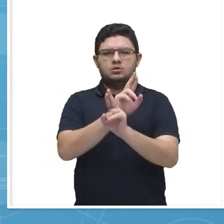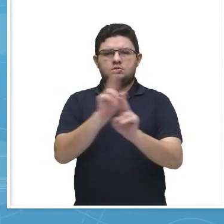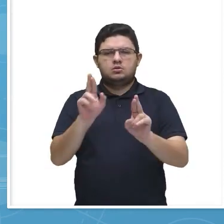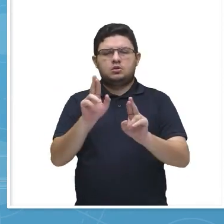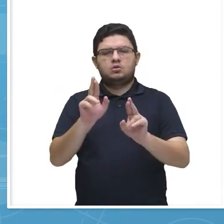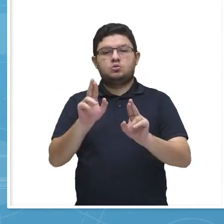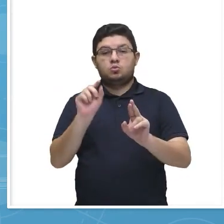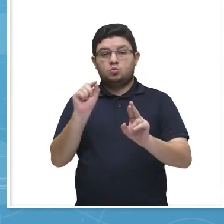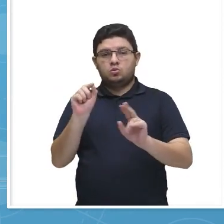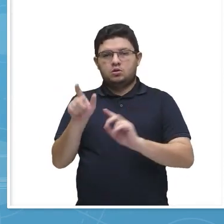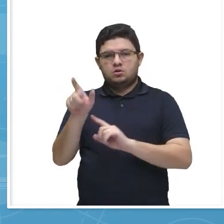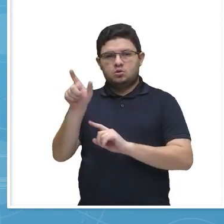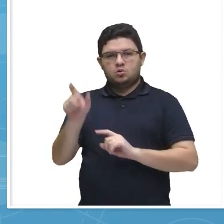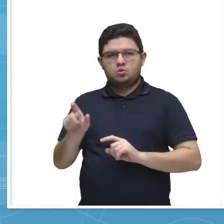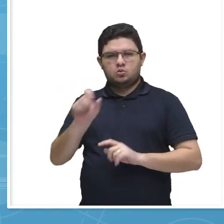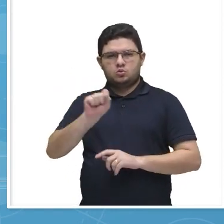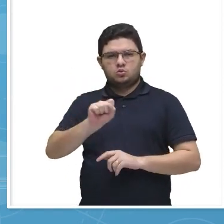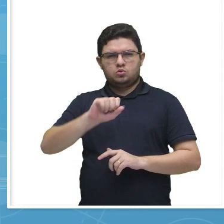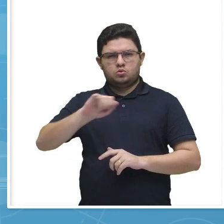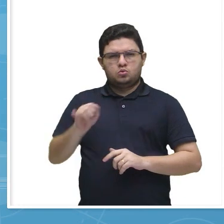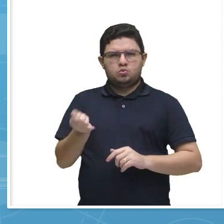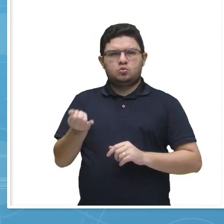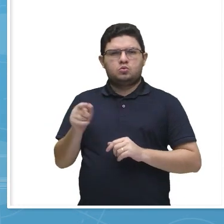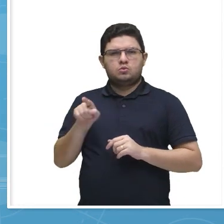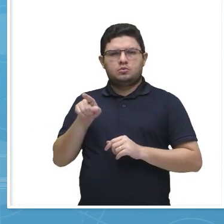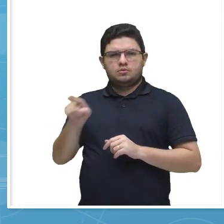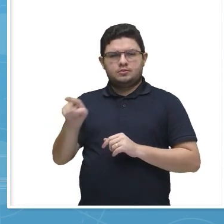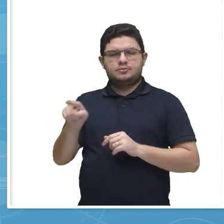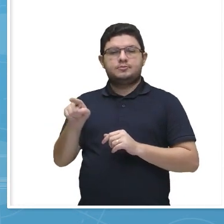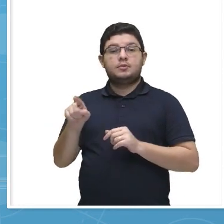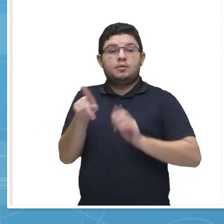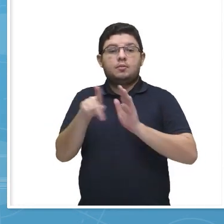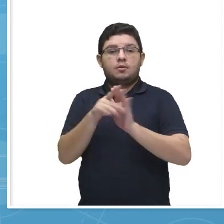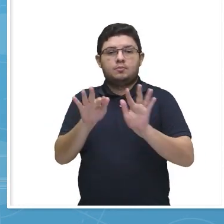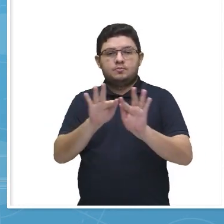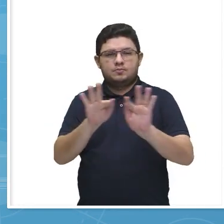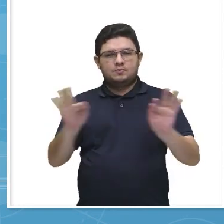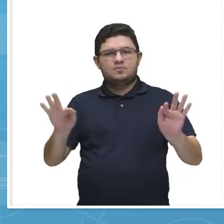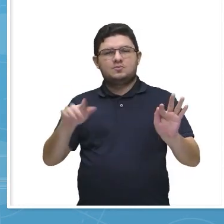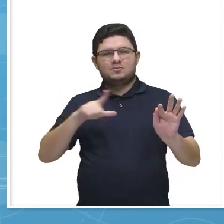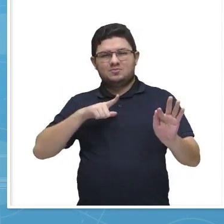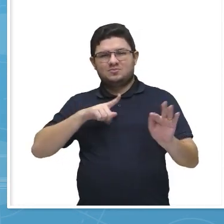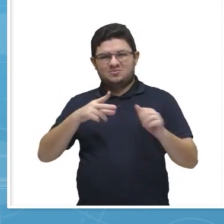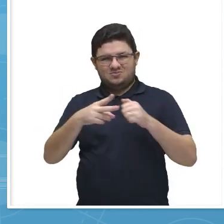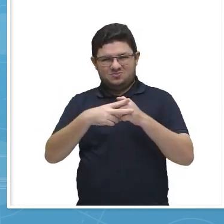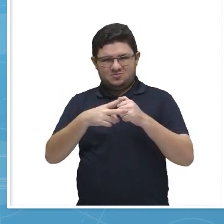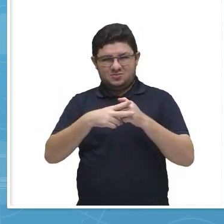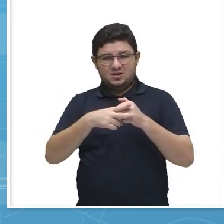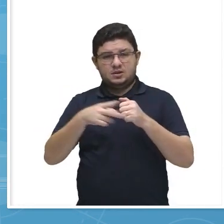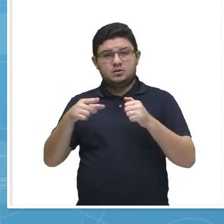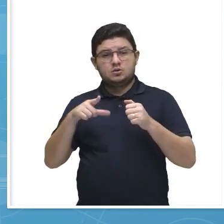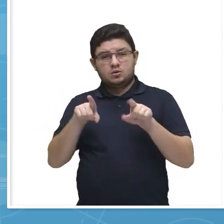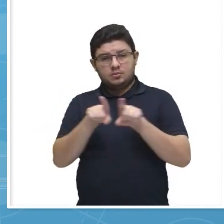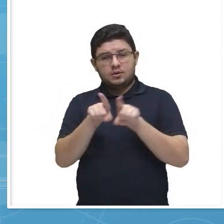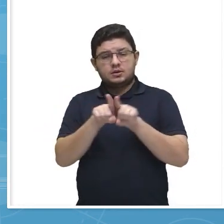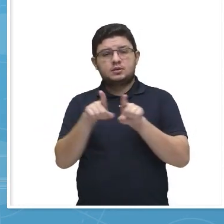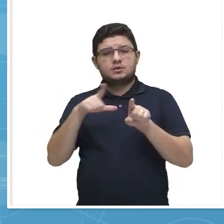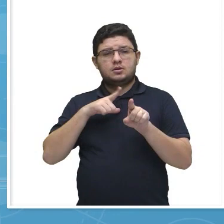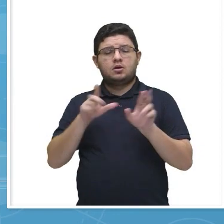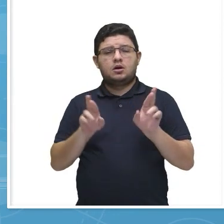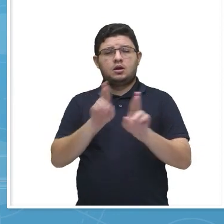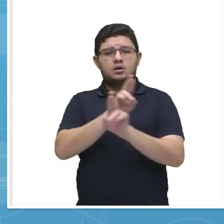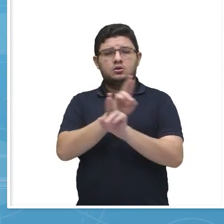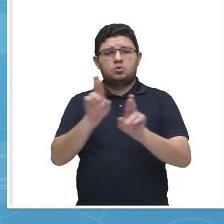da oração, aquilo que nós atribuímos ao sujeito da oração e que terá uma relação de concordância também estabelecida